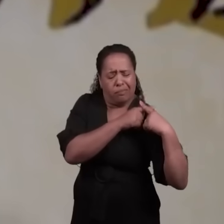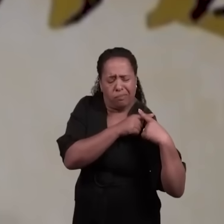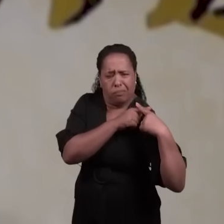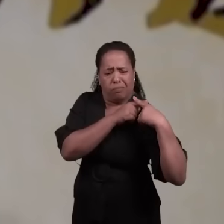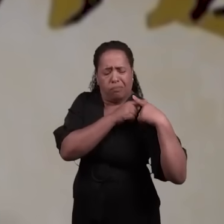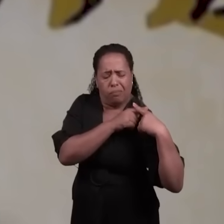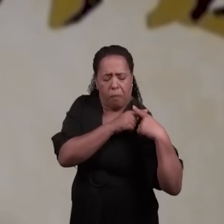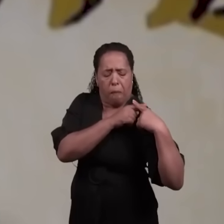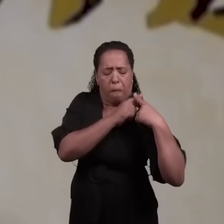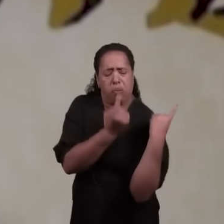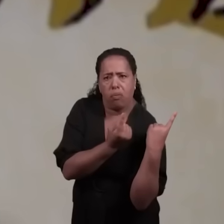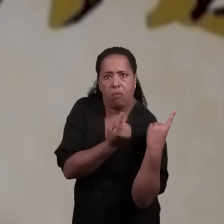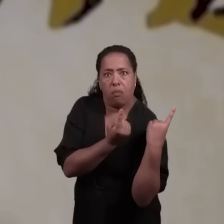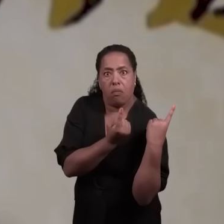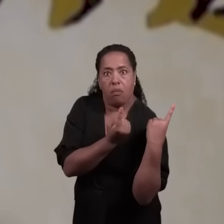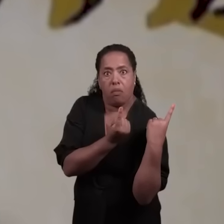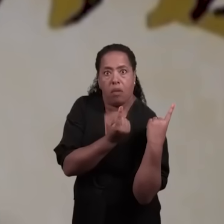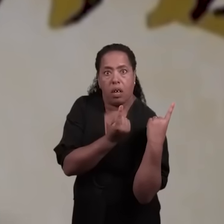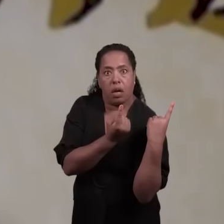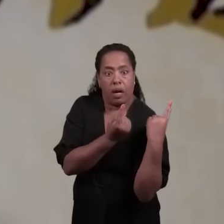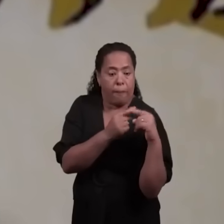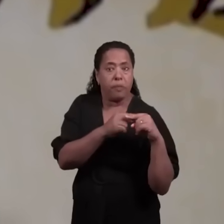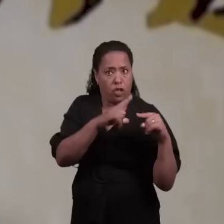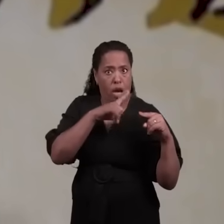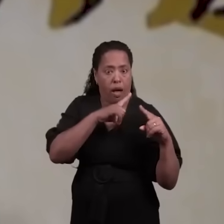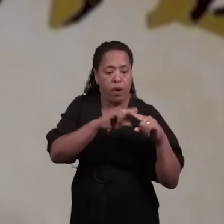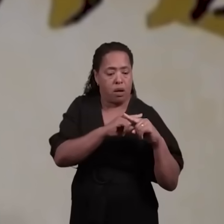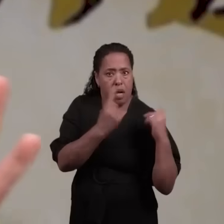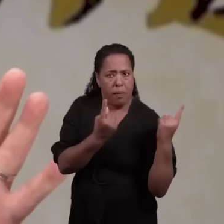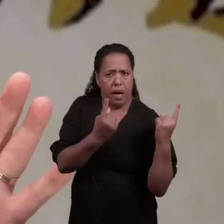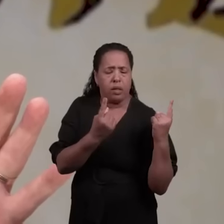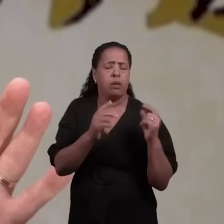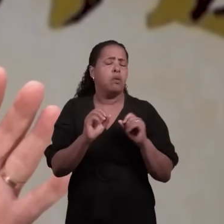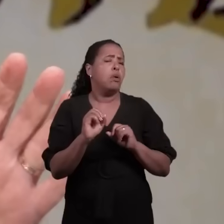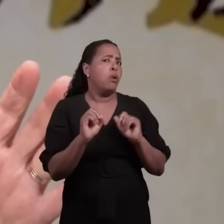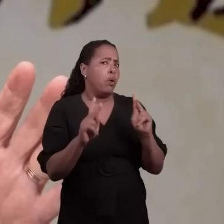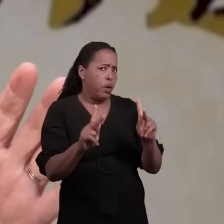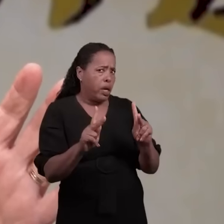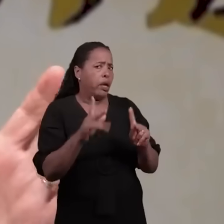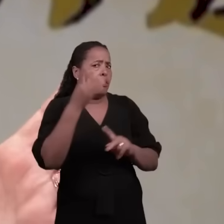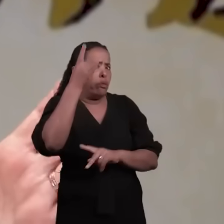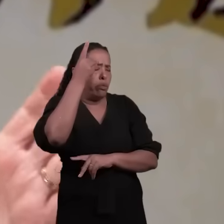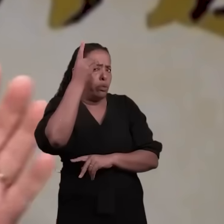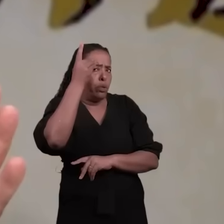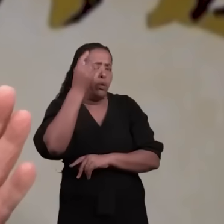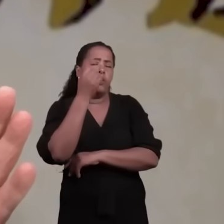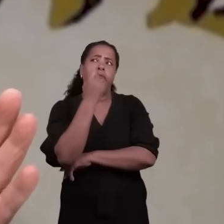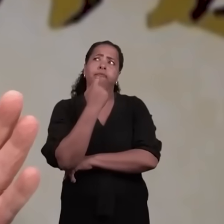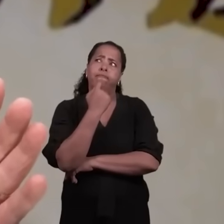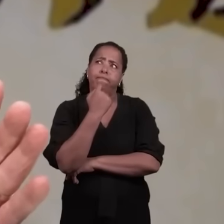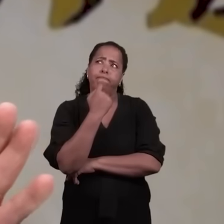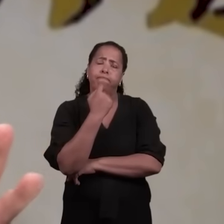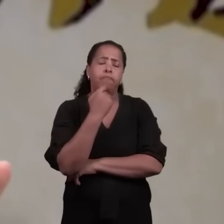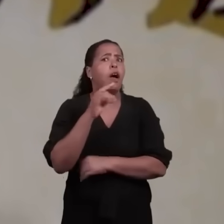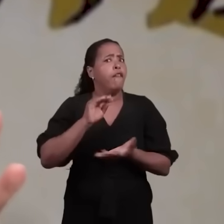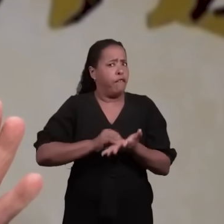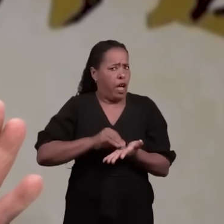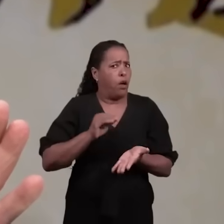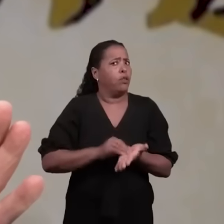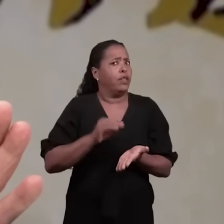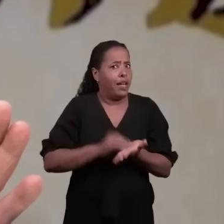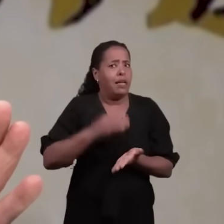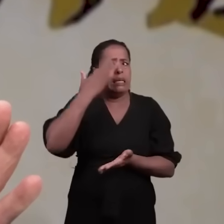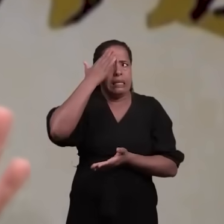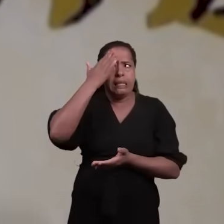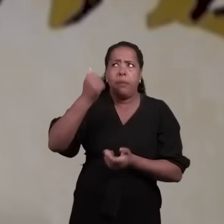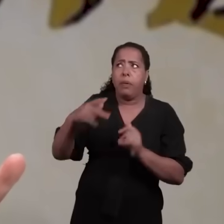cruz estava pesada, quebrada. E aí, foi essa a visão? Foi essa a visão. Bom, realmente é algo que ainda está faltando